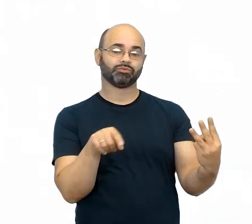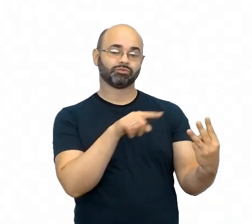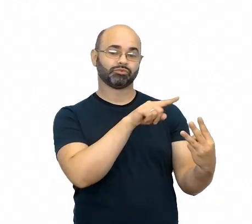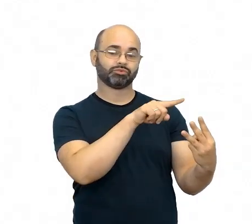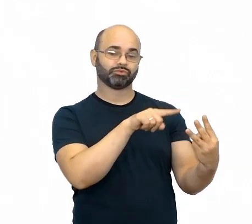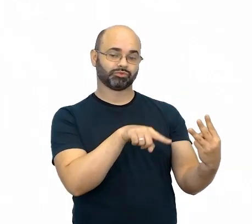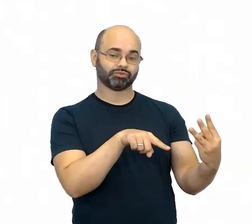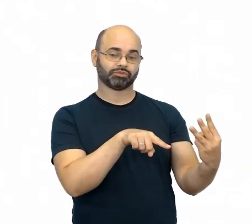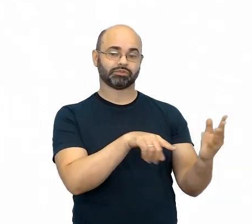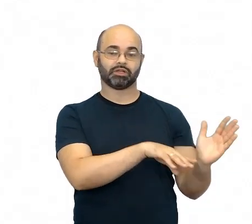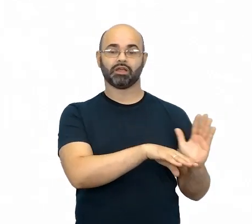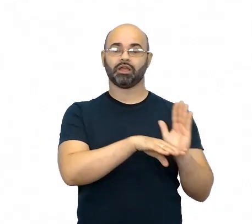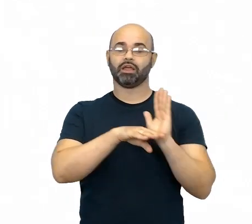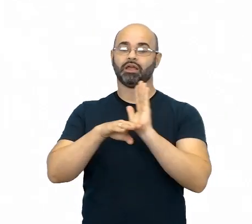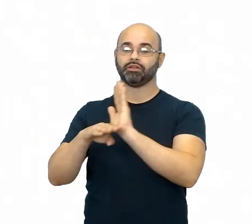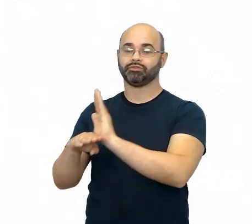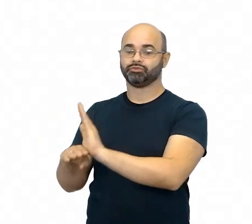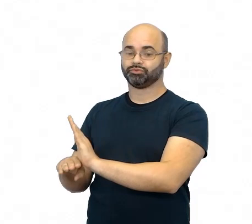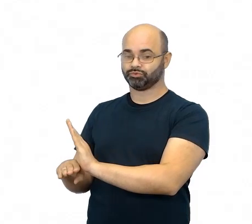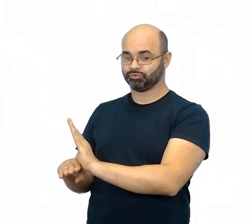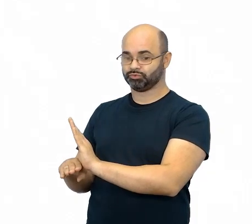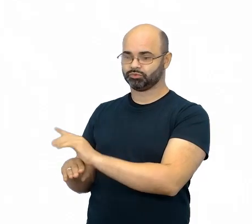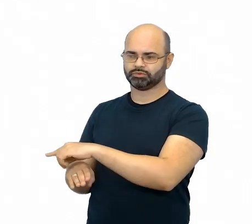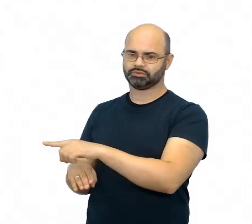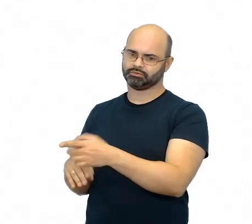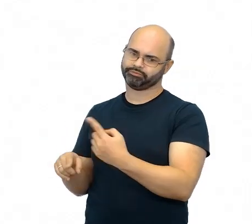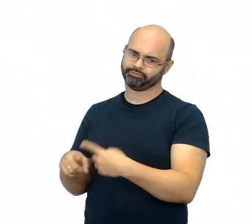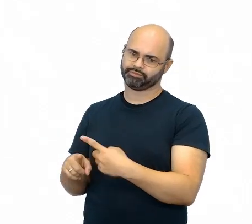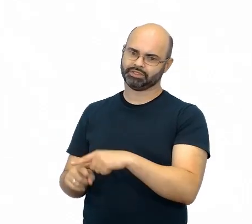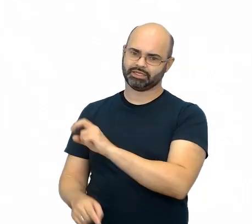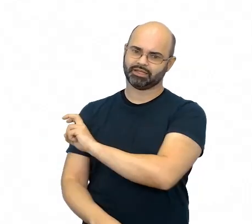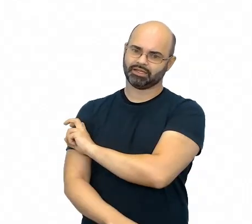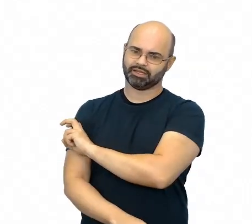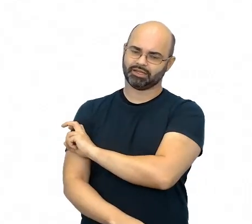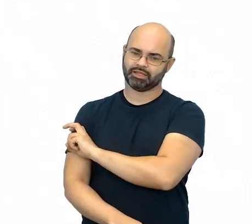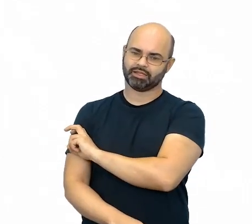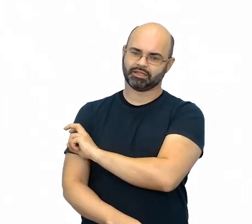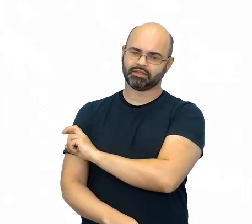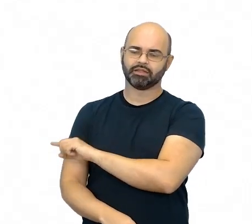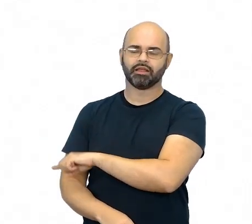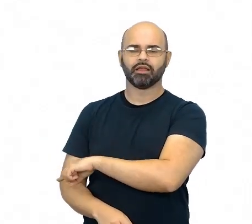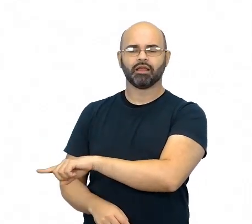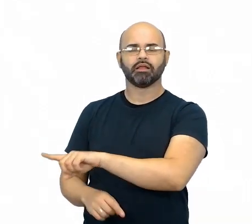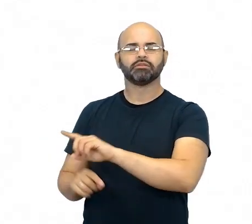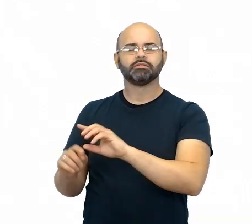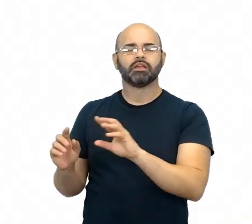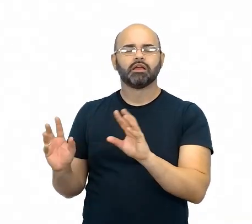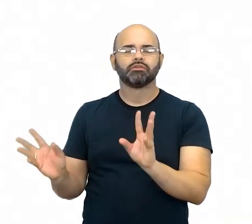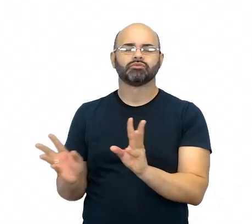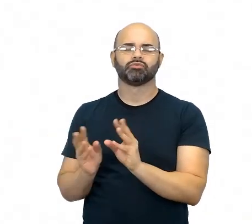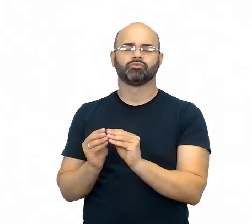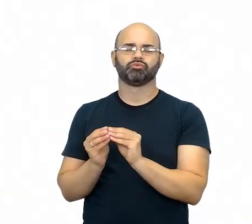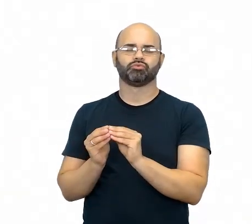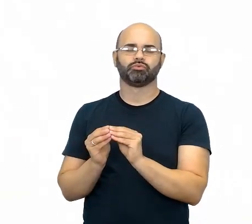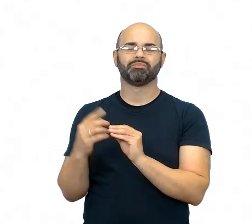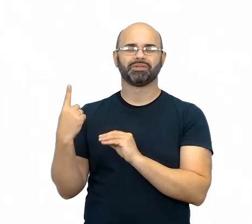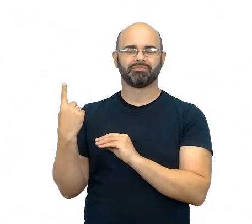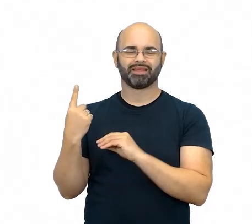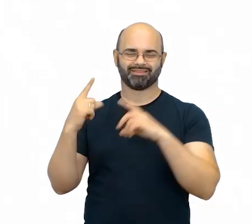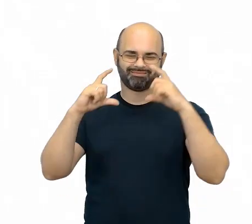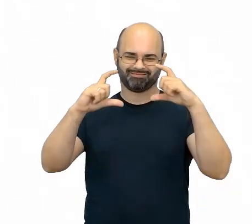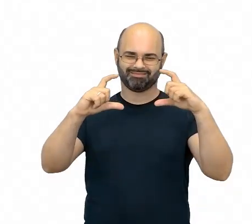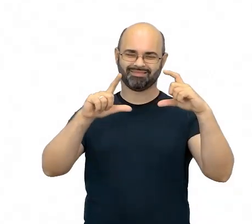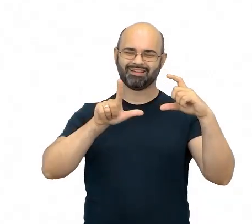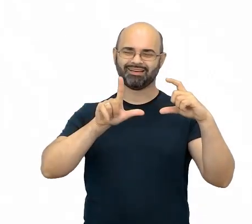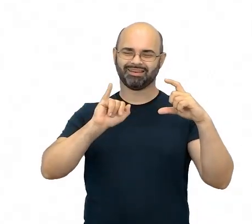relembrem, já que se trata aqui, né, de um 5º ano, que é uma espécie de resumo da notícia no primeiro parágrafo, o